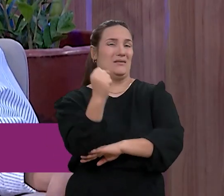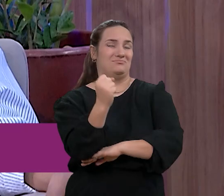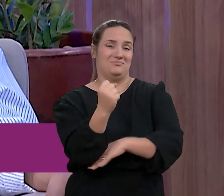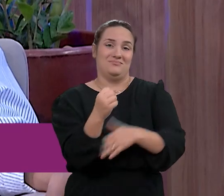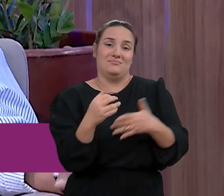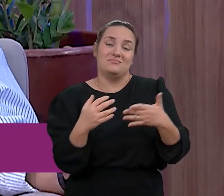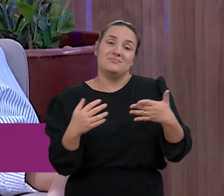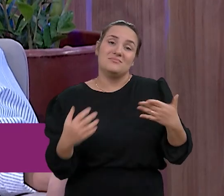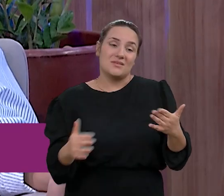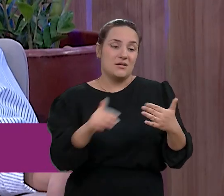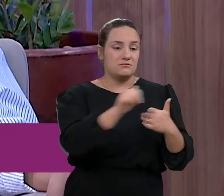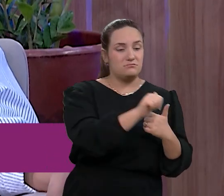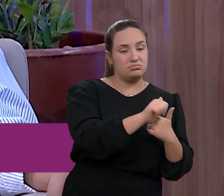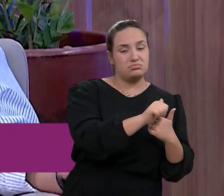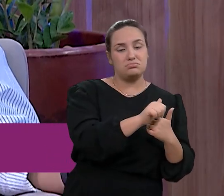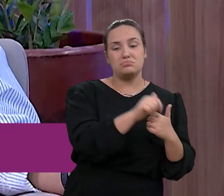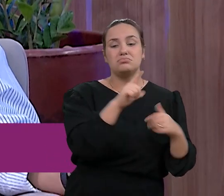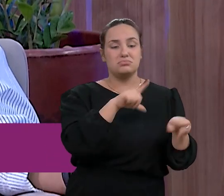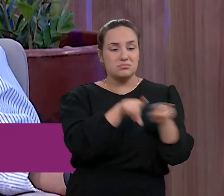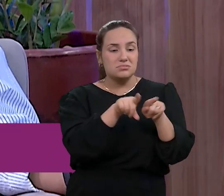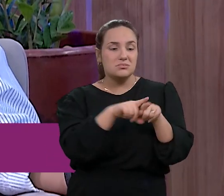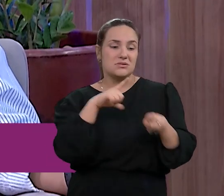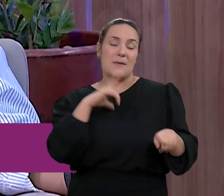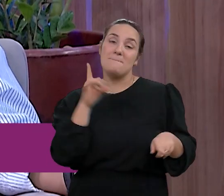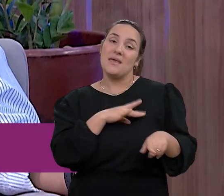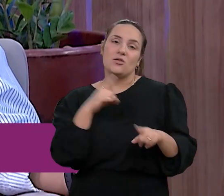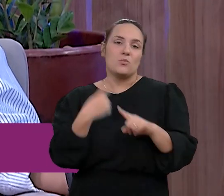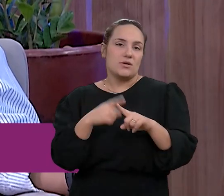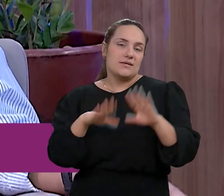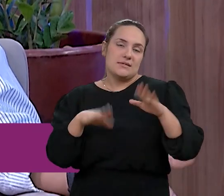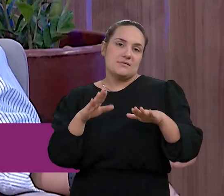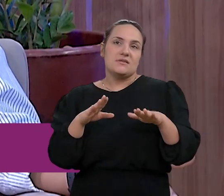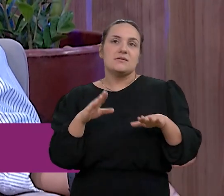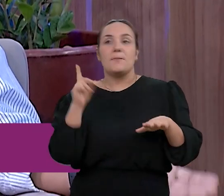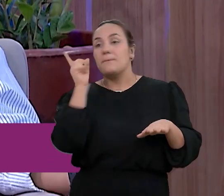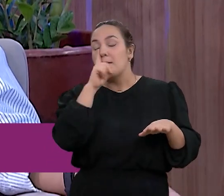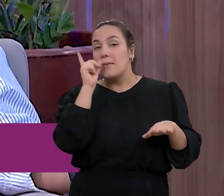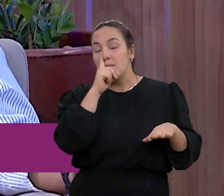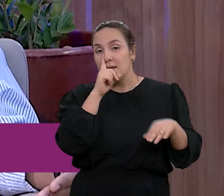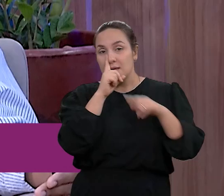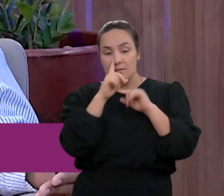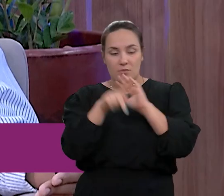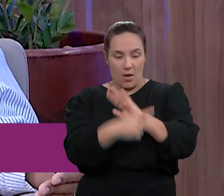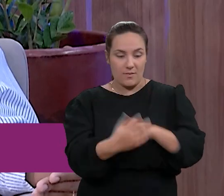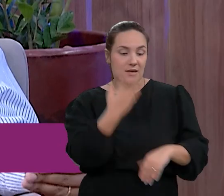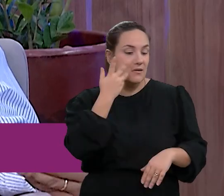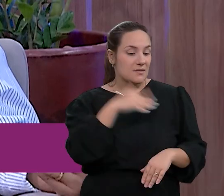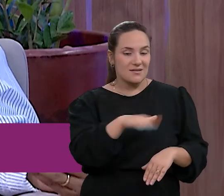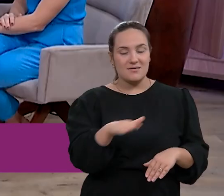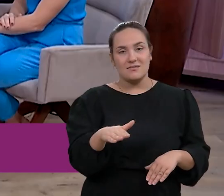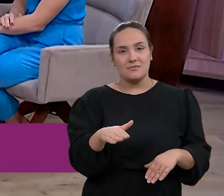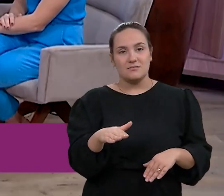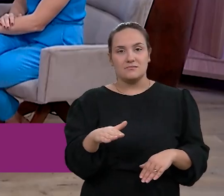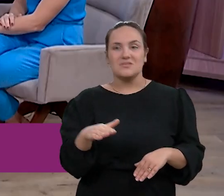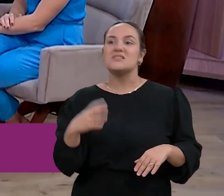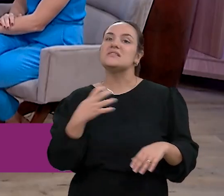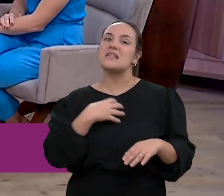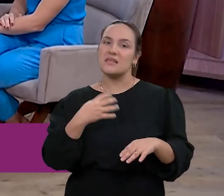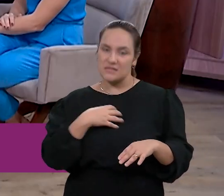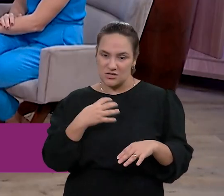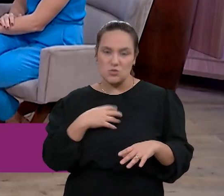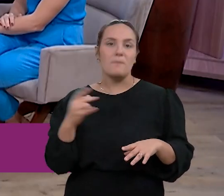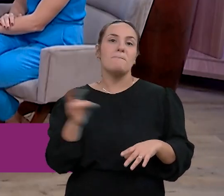adolescente associado a um medo muitas vezes essas mulheres que quase sempre são as mães da vítima elas também são